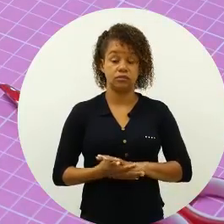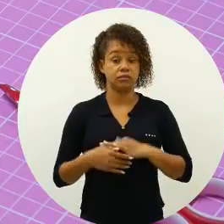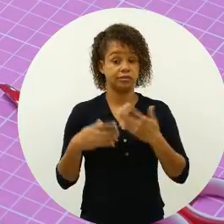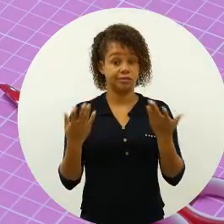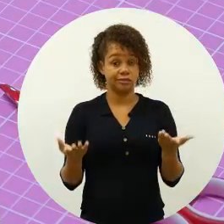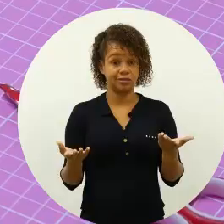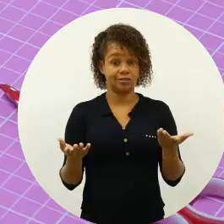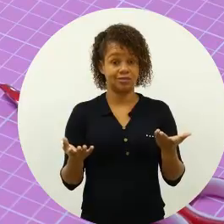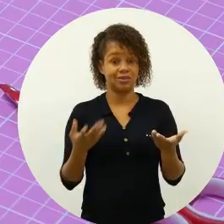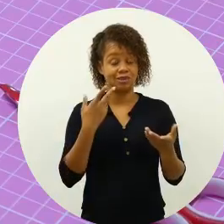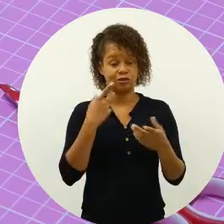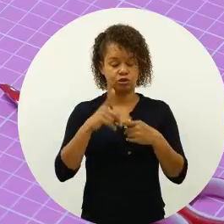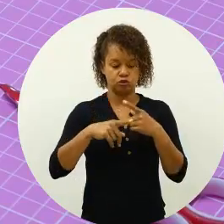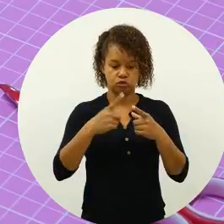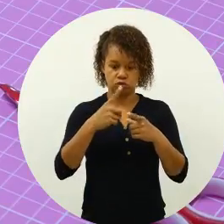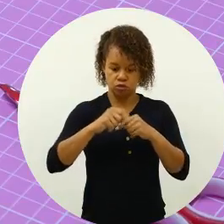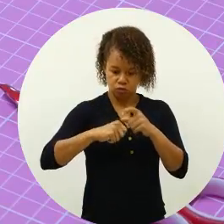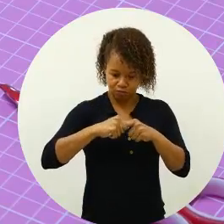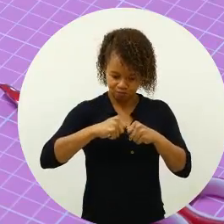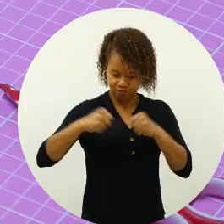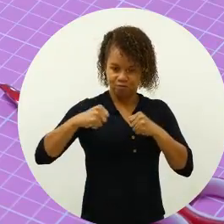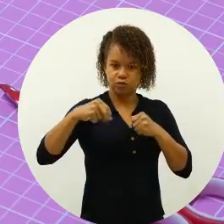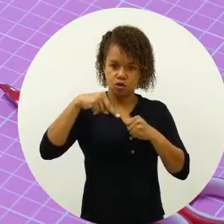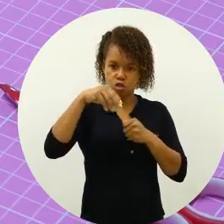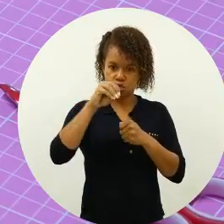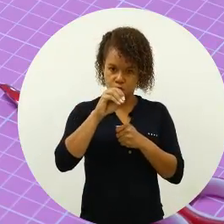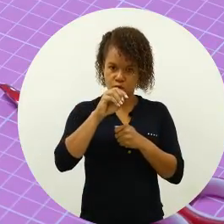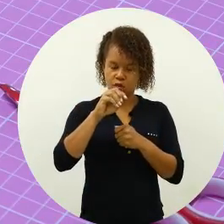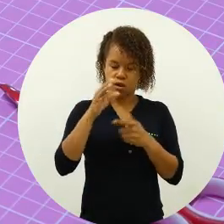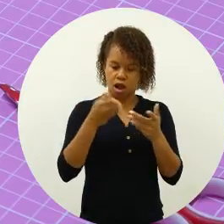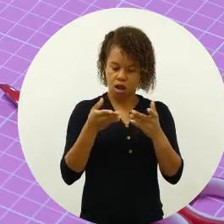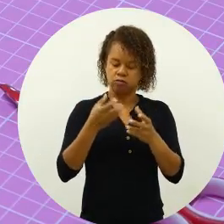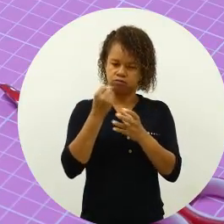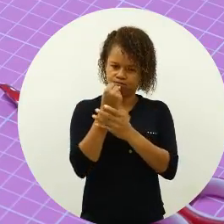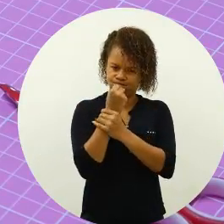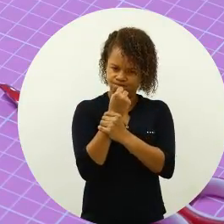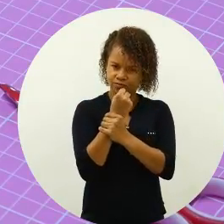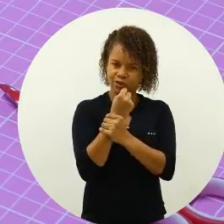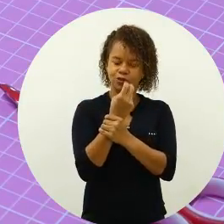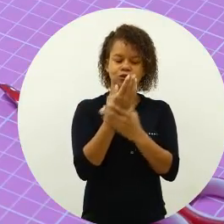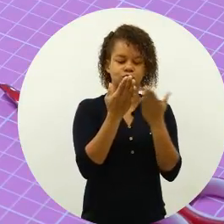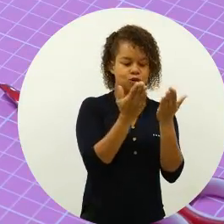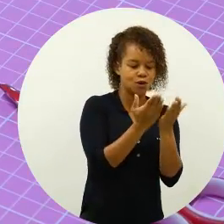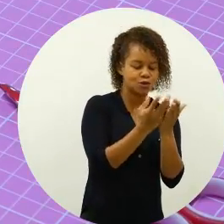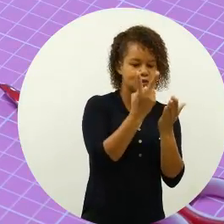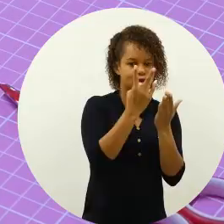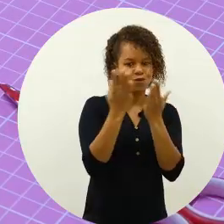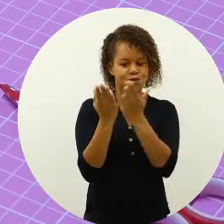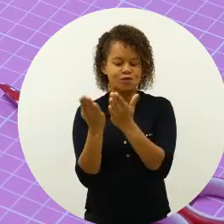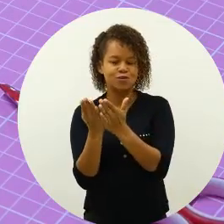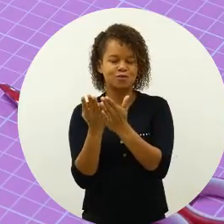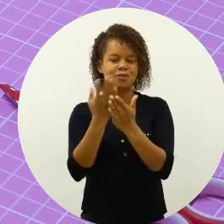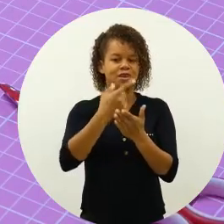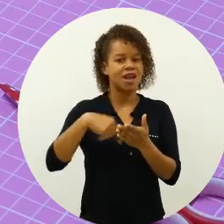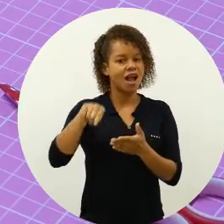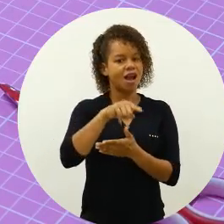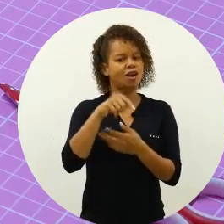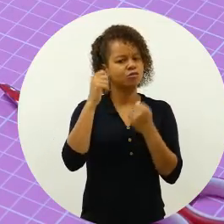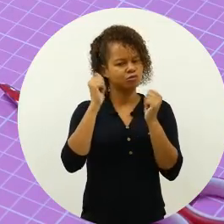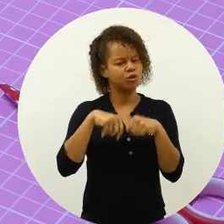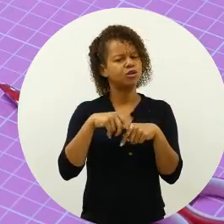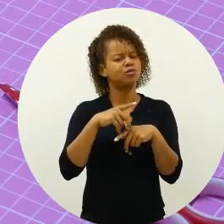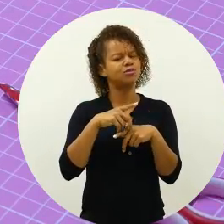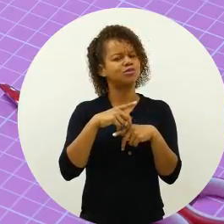Então, foi dado o nó, tá vendo? Agora está seguro nos 2 cadernos e agora nós